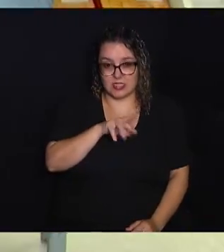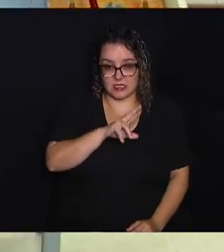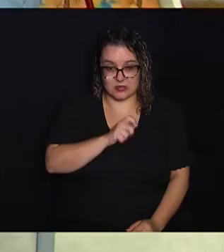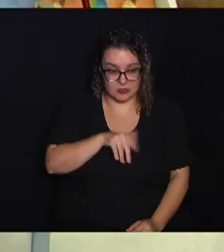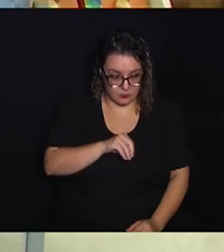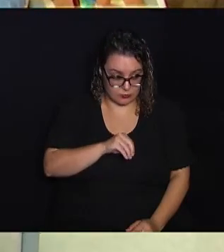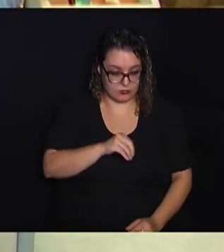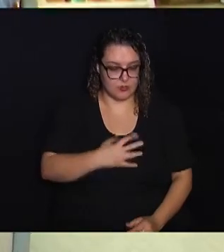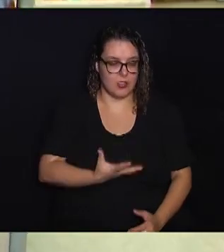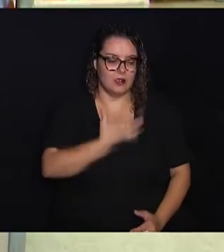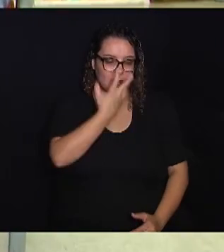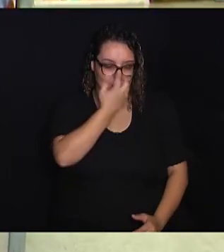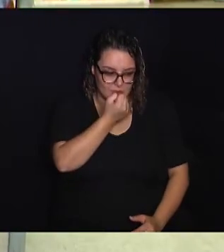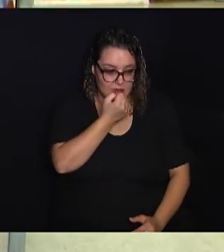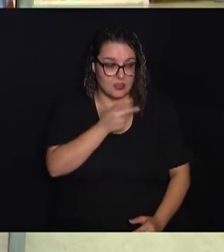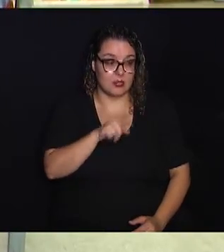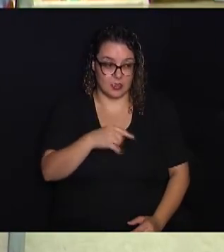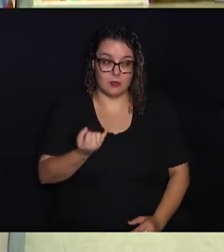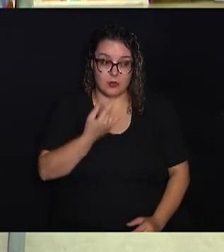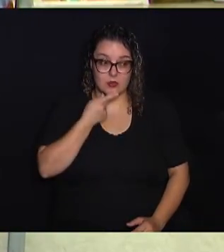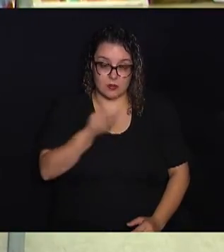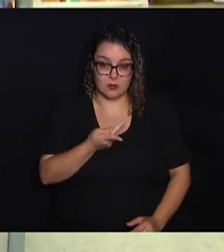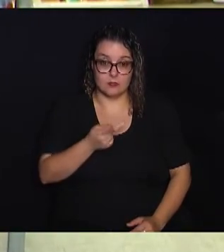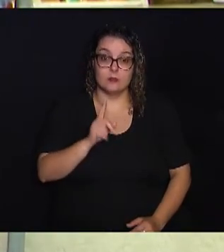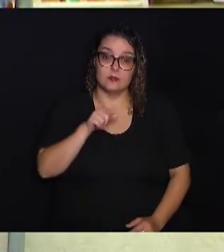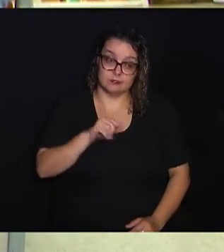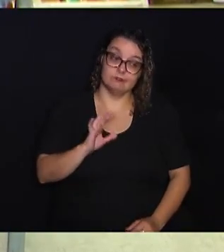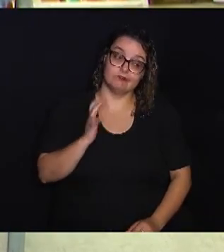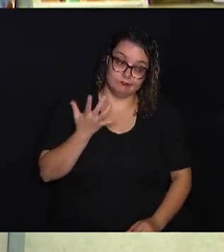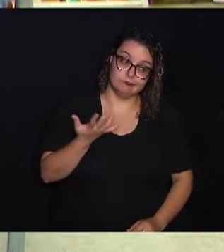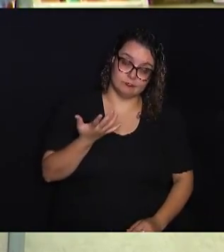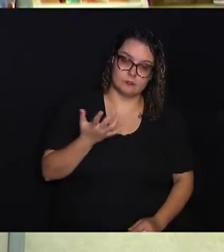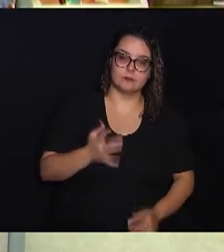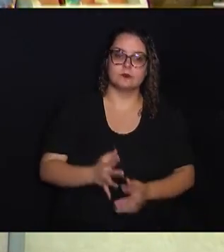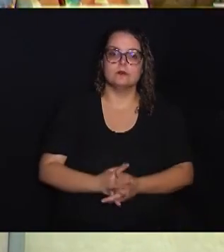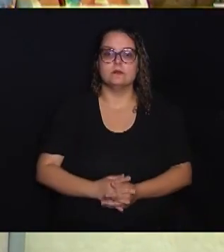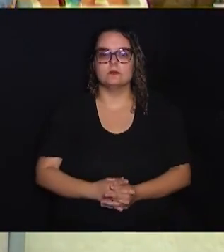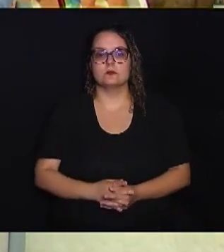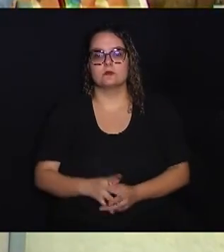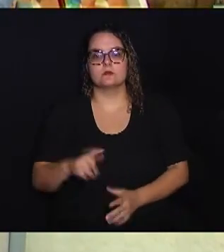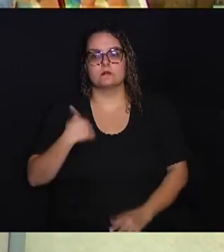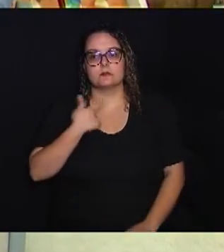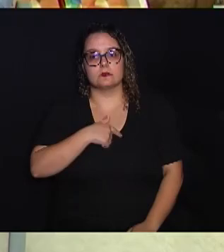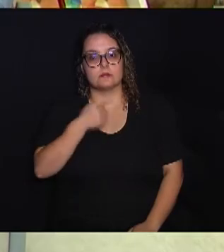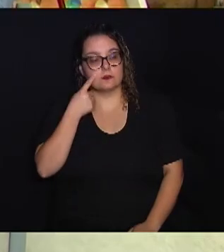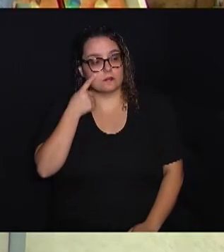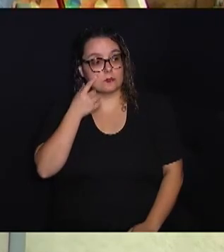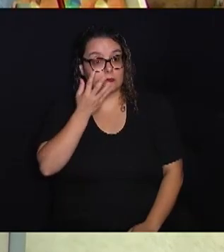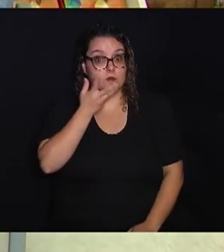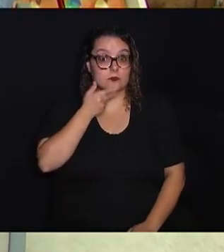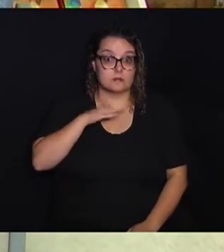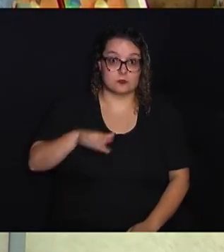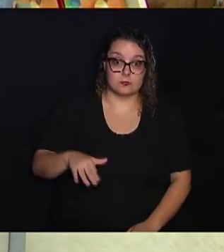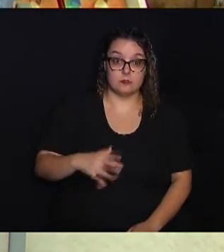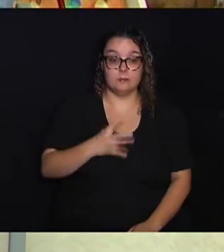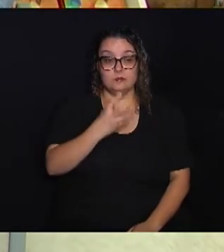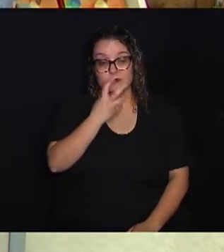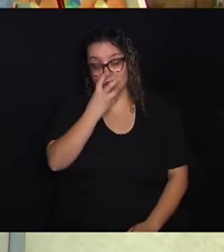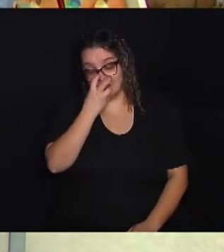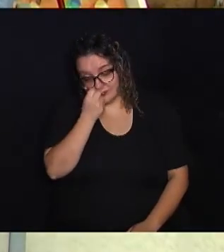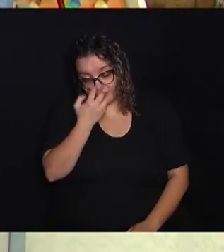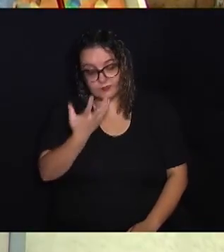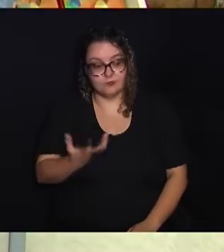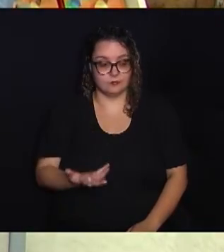Carol, porque de fato acontece, né? A gente vê às vezes as crianças ficando frustradas e